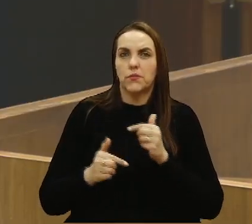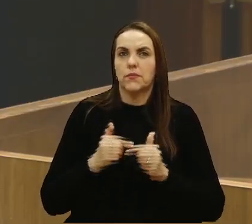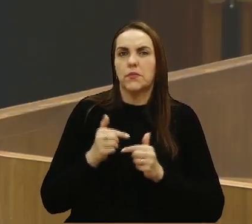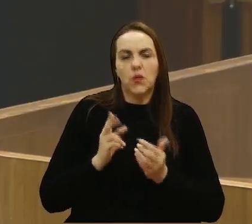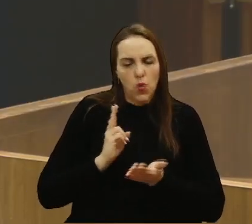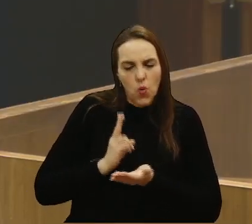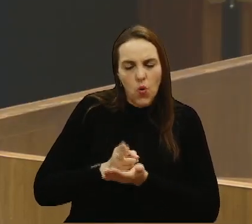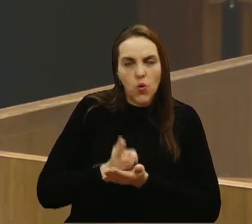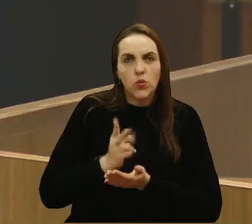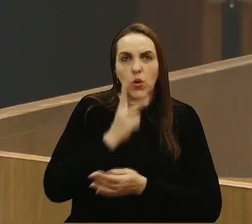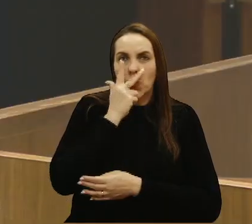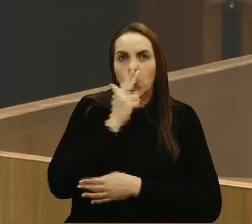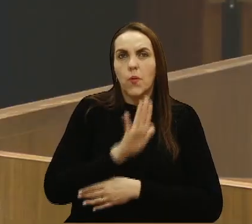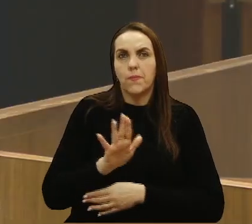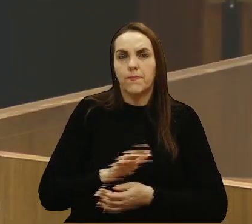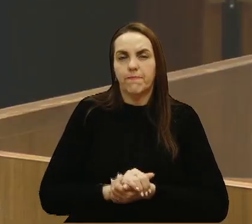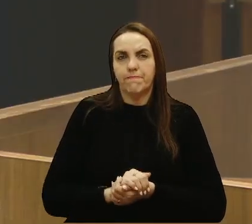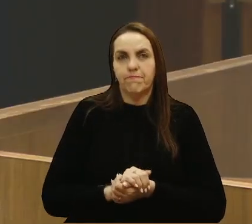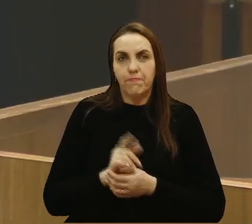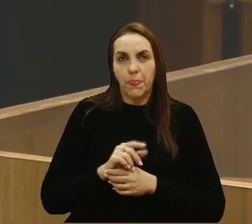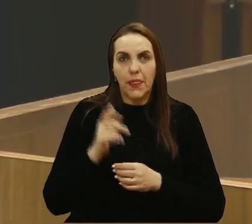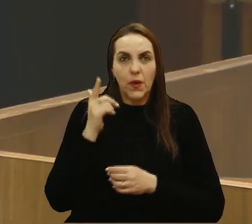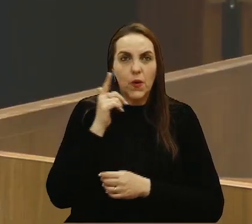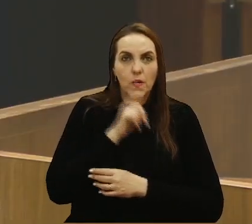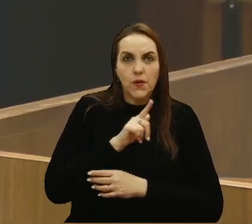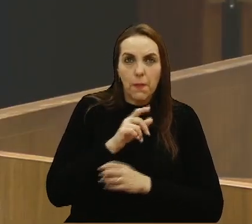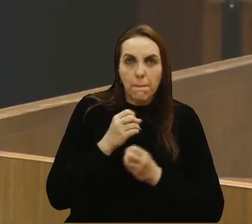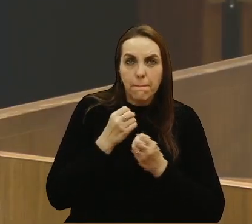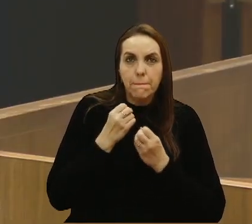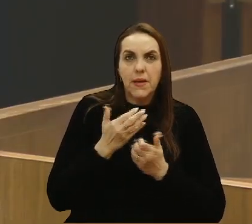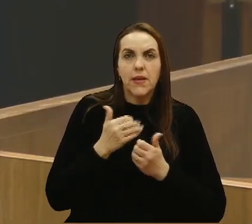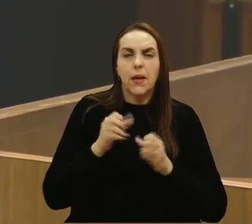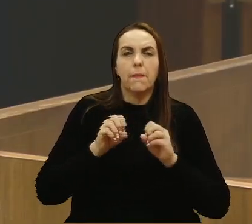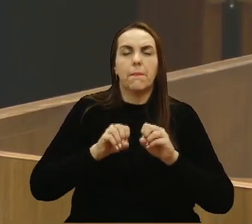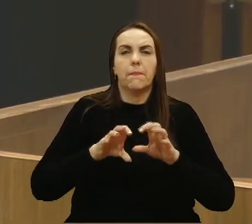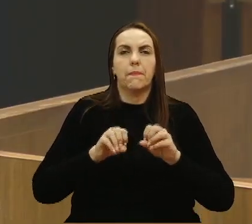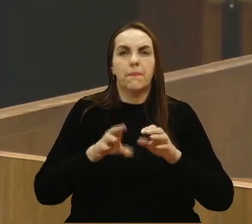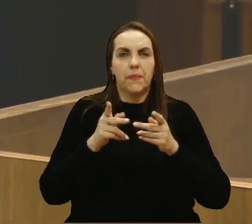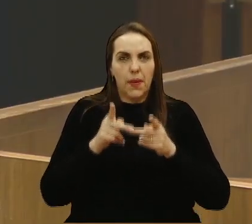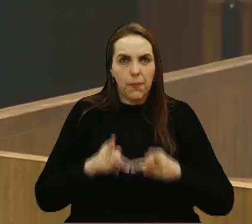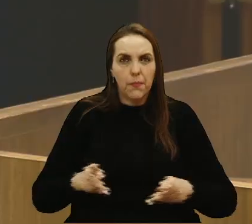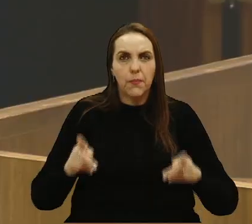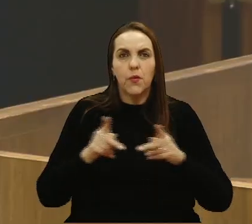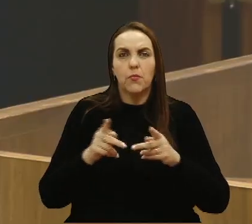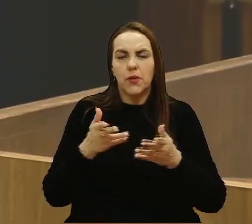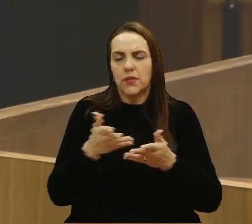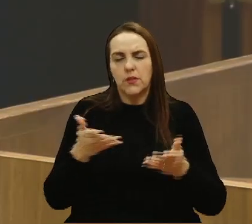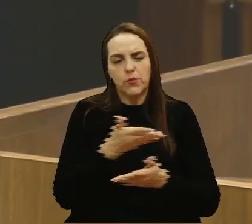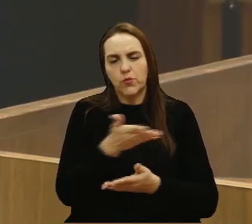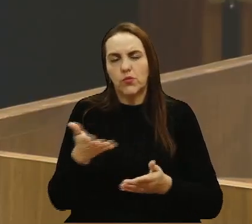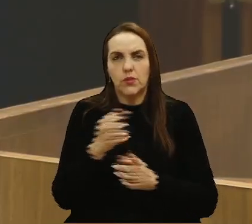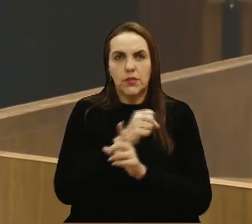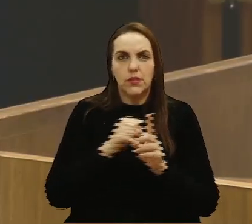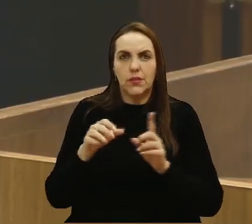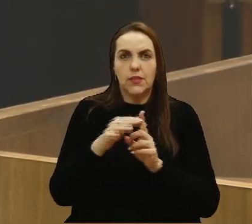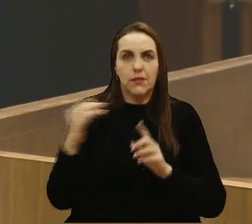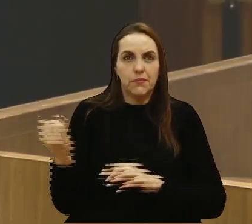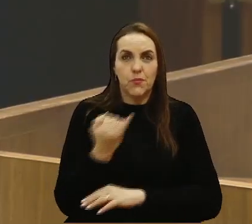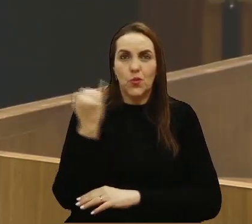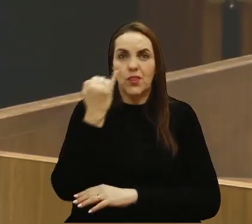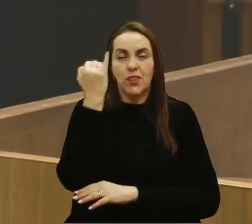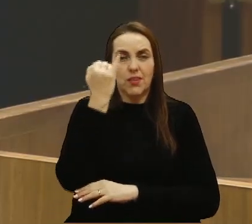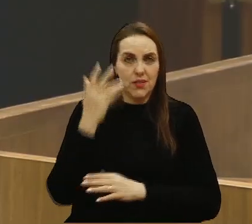continue assim, porque quem ganha é a educação, um grande pilar da sociedade, de grande importância e de